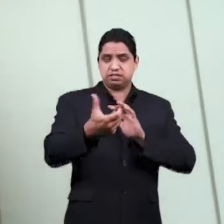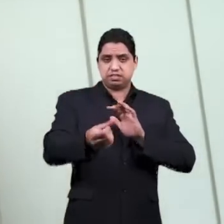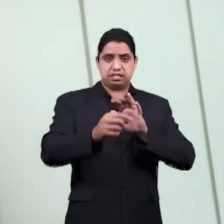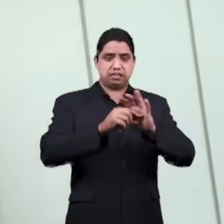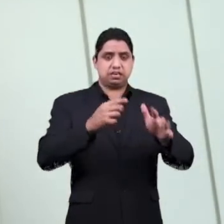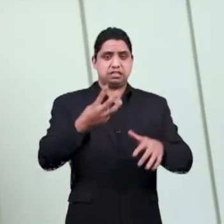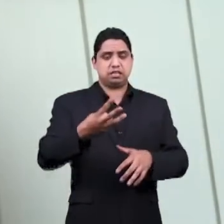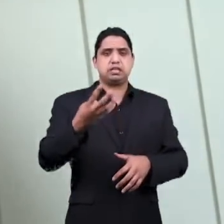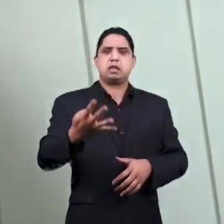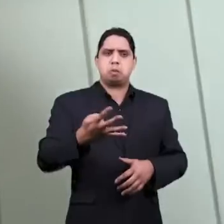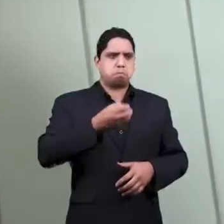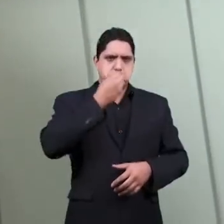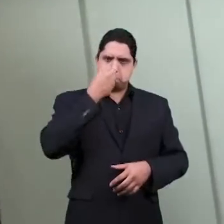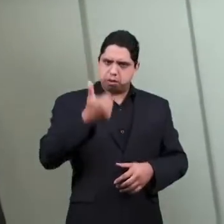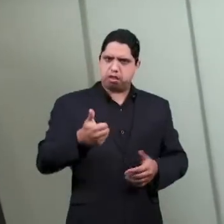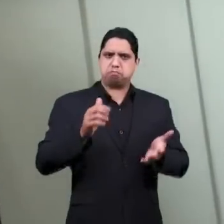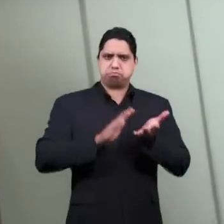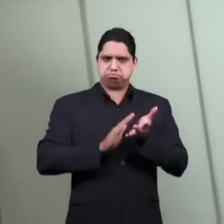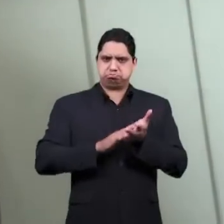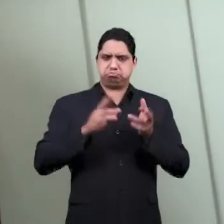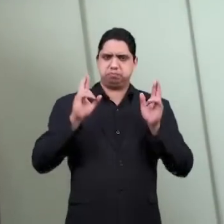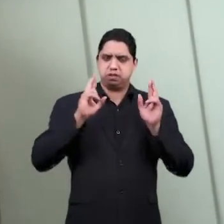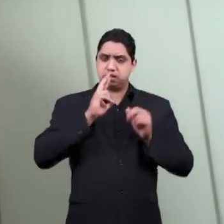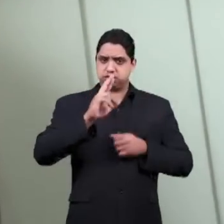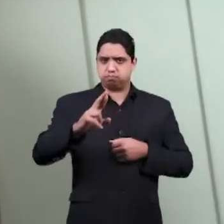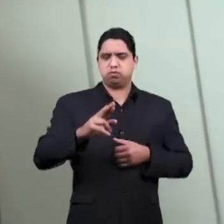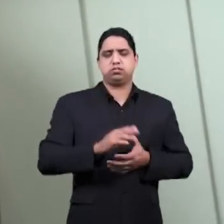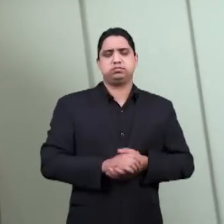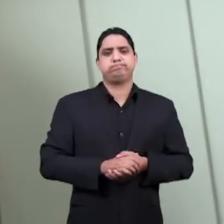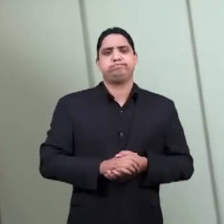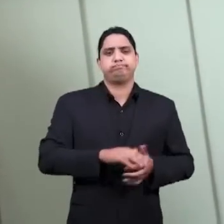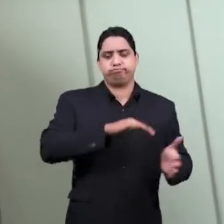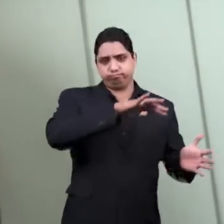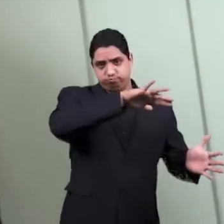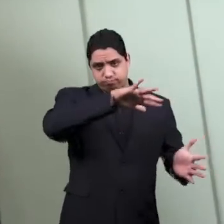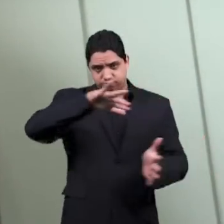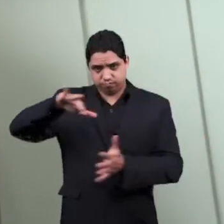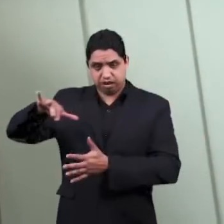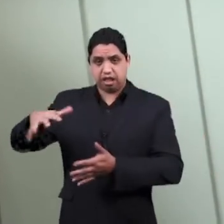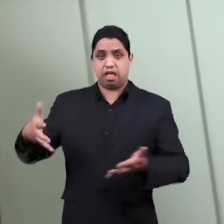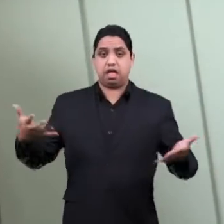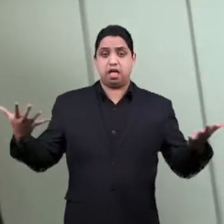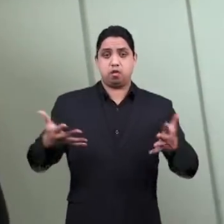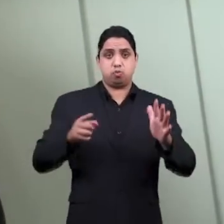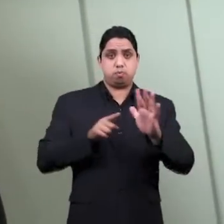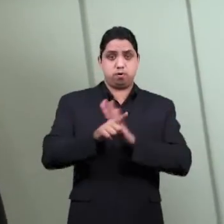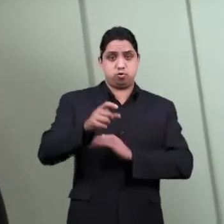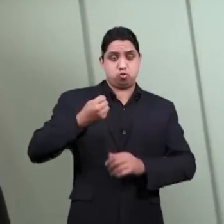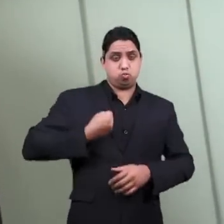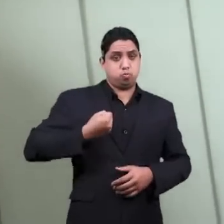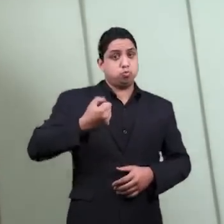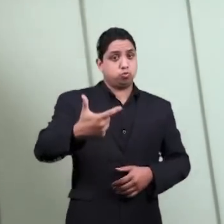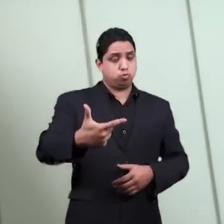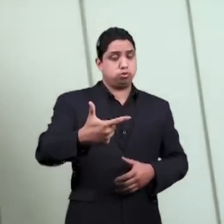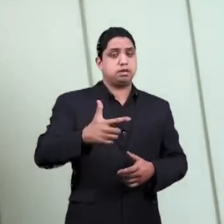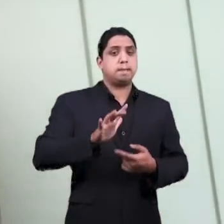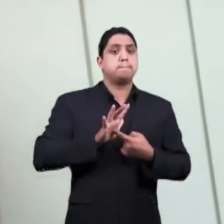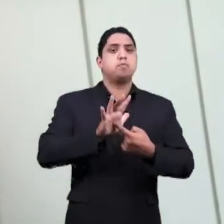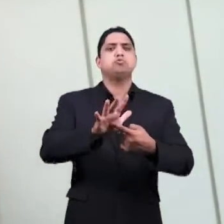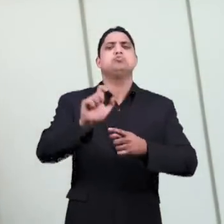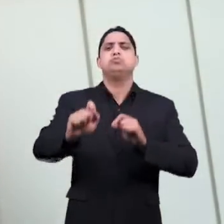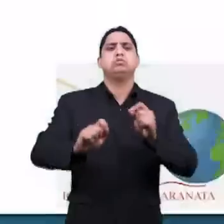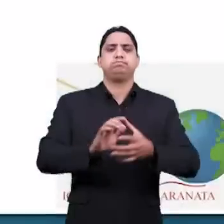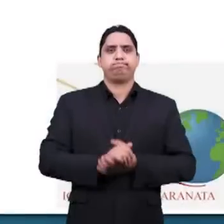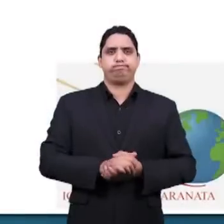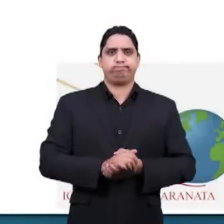bem, Lívia, a sua colocação. Vamos então agora para a nossa segunda pergunta. E a nossa segunda pergunta diz o seguinte, ela